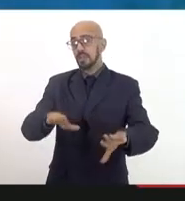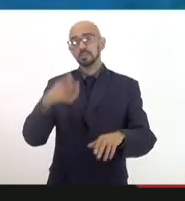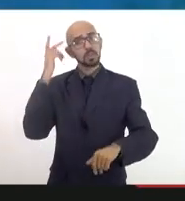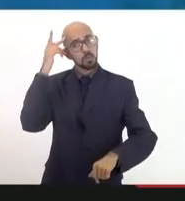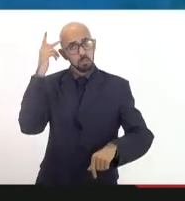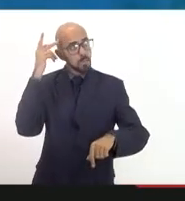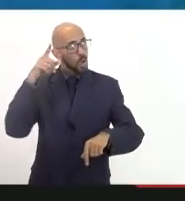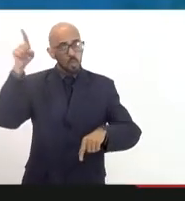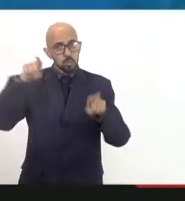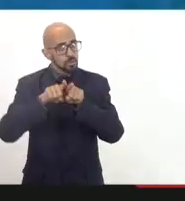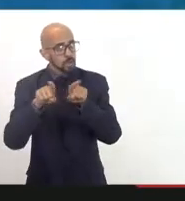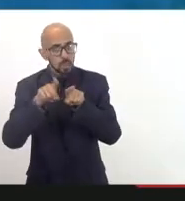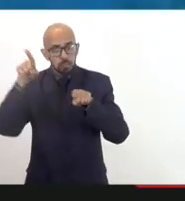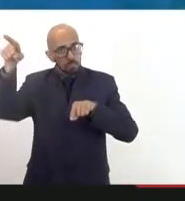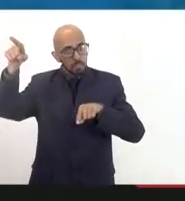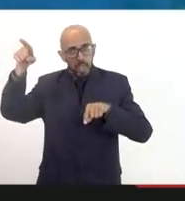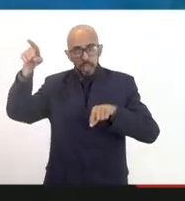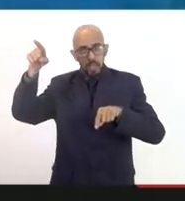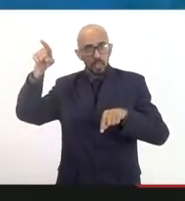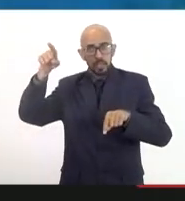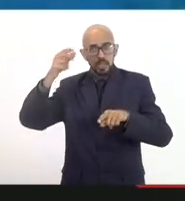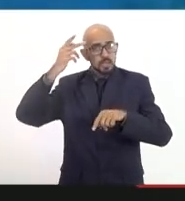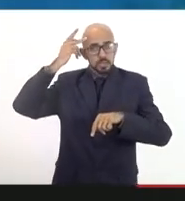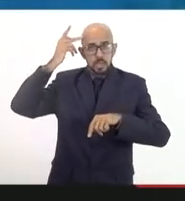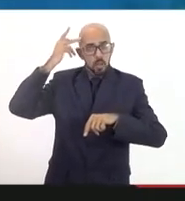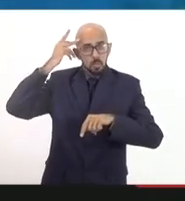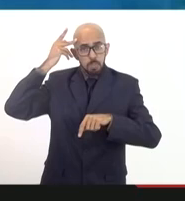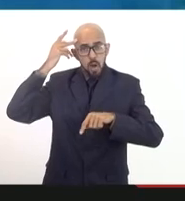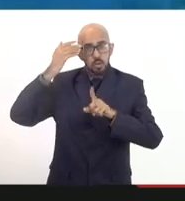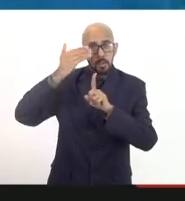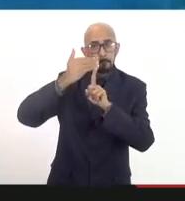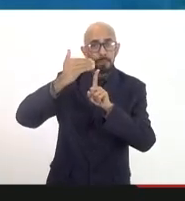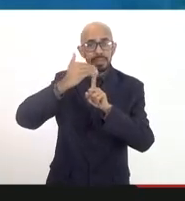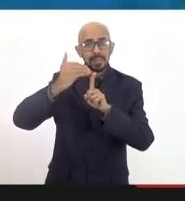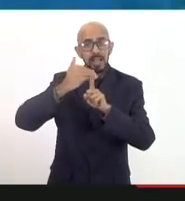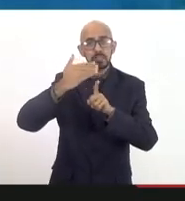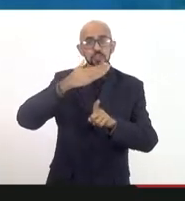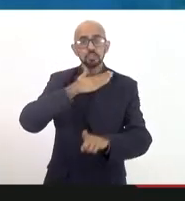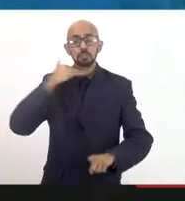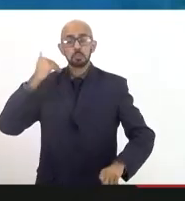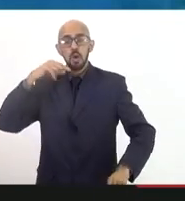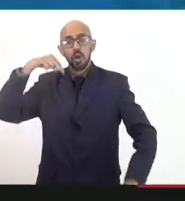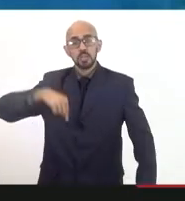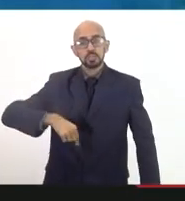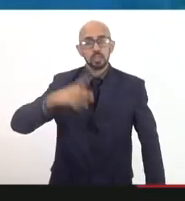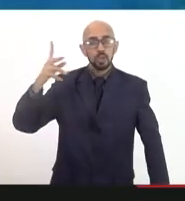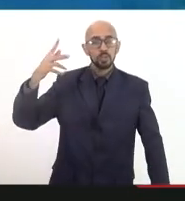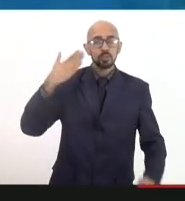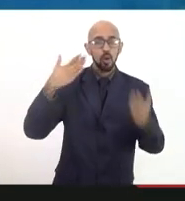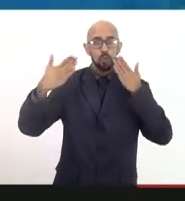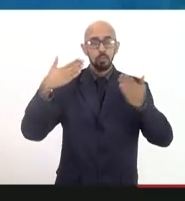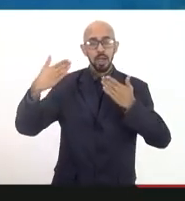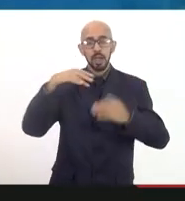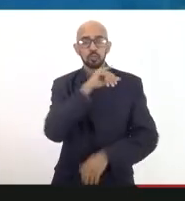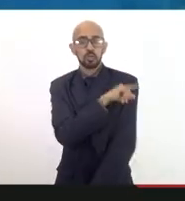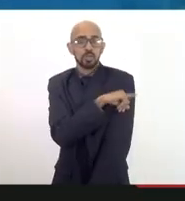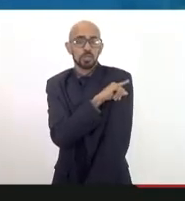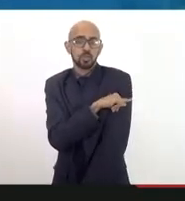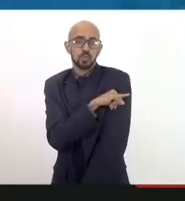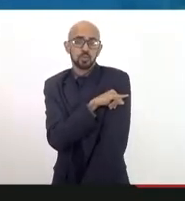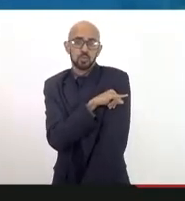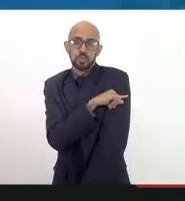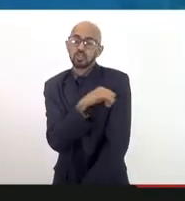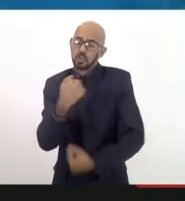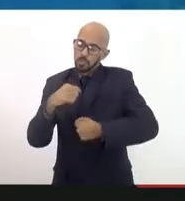deixam envergonhados. São Paulo tem muito menos da metade do que nós em incidência e mortalidade, tanto o Estado quanto a capital. Portanto, é preciso